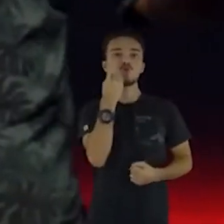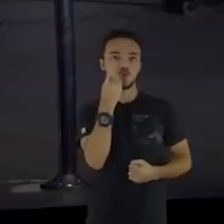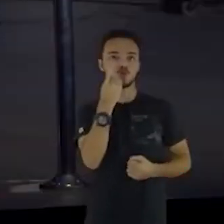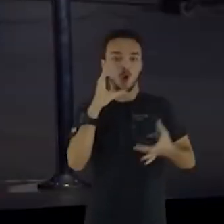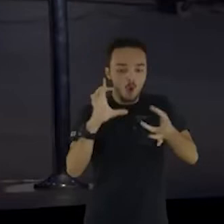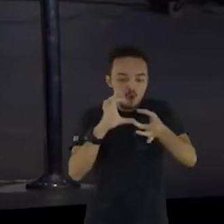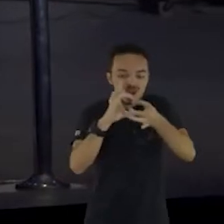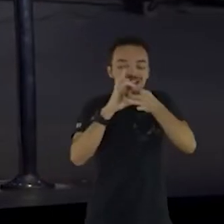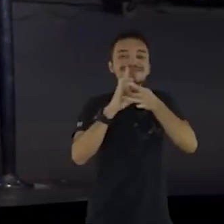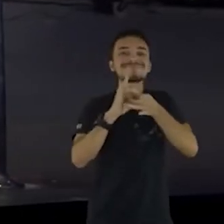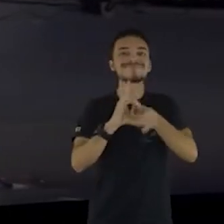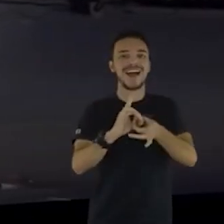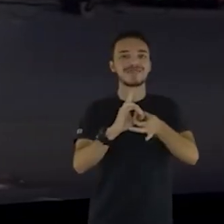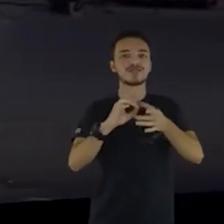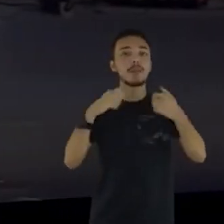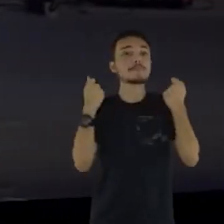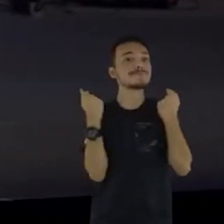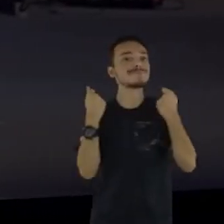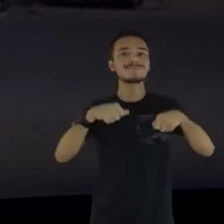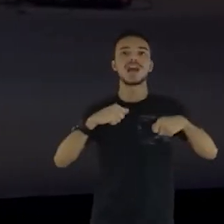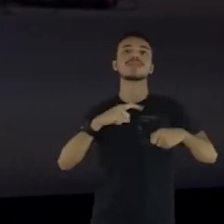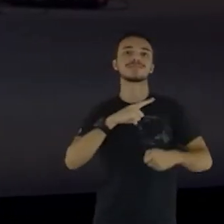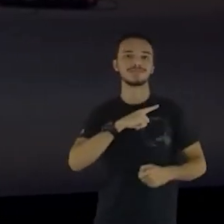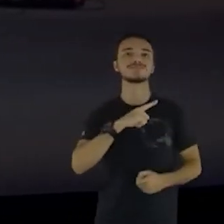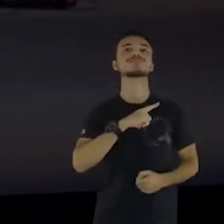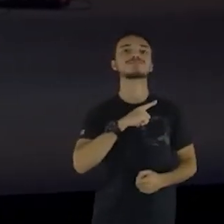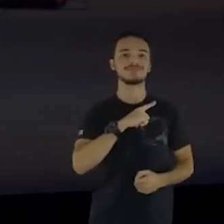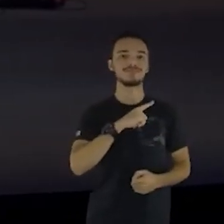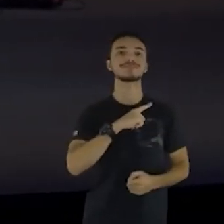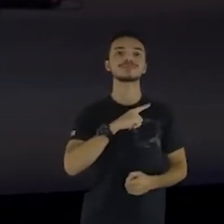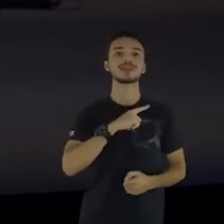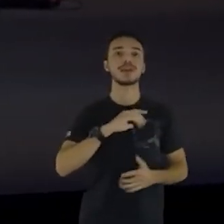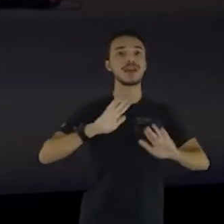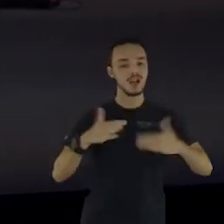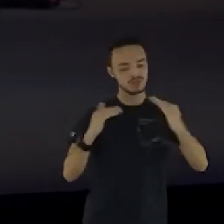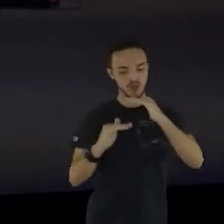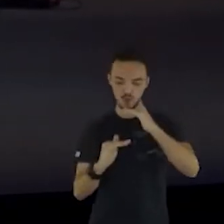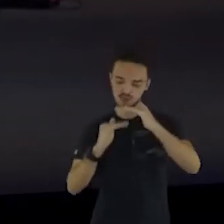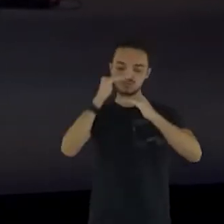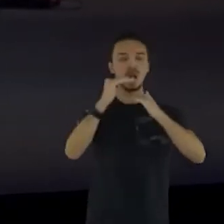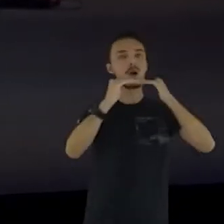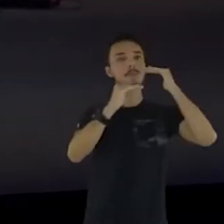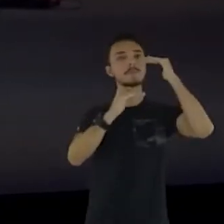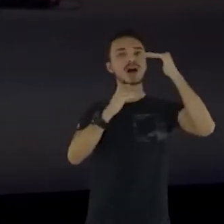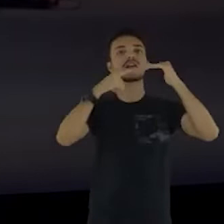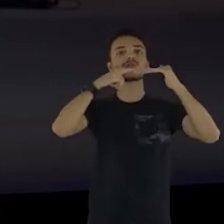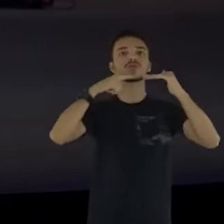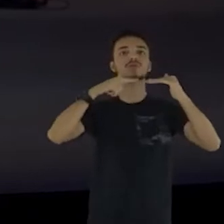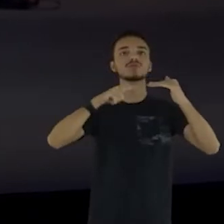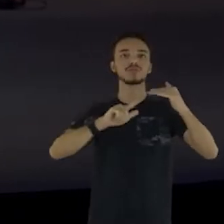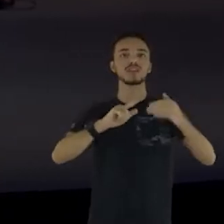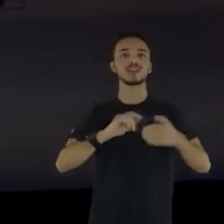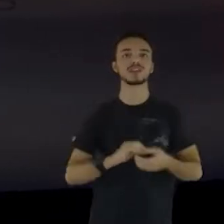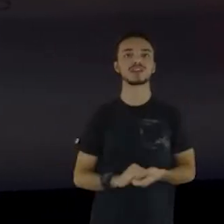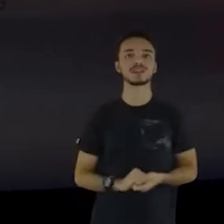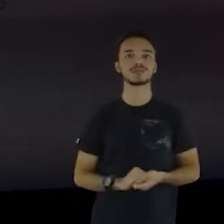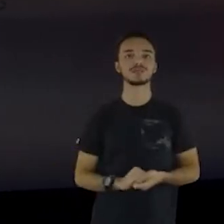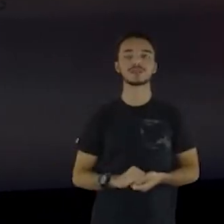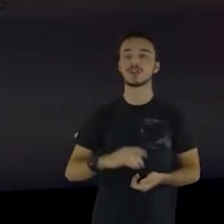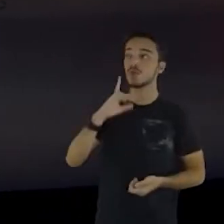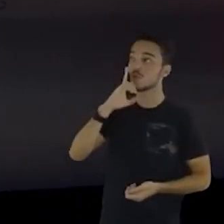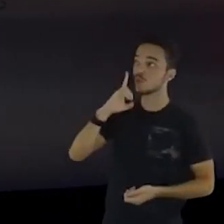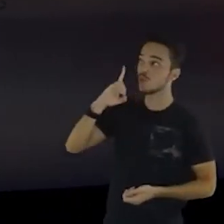não vai se desenvolver, você não vai ser esticado por Deus. E o 4, você precisa ser um com Cristo.